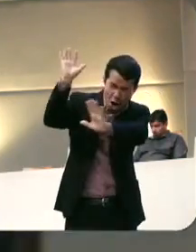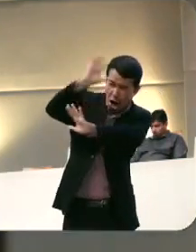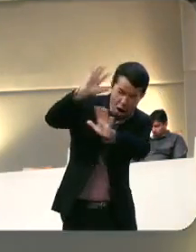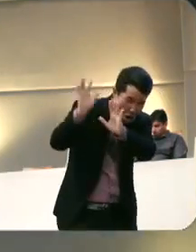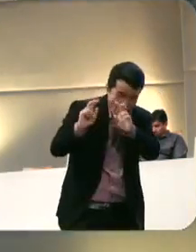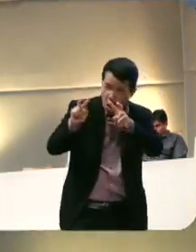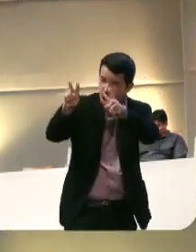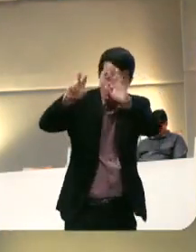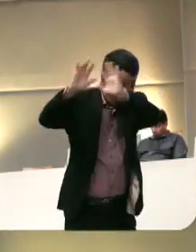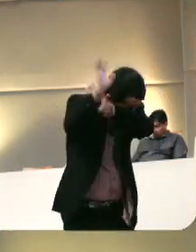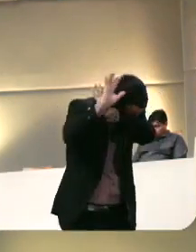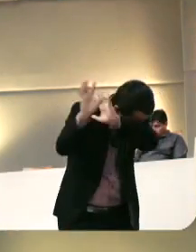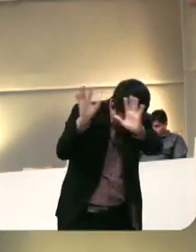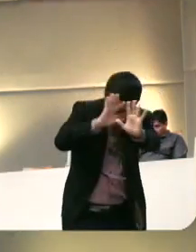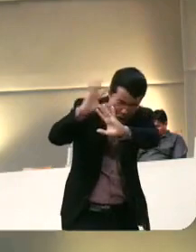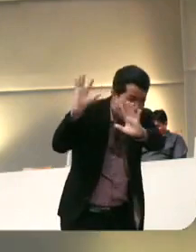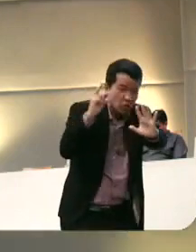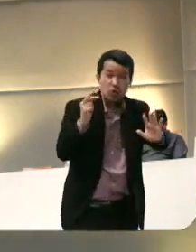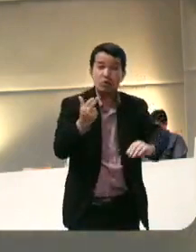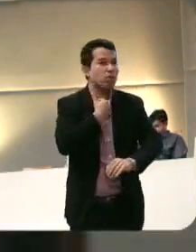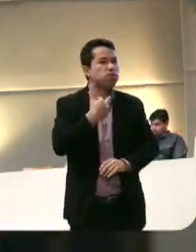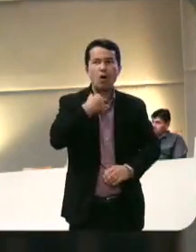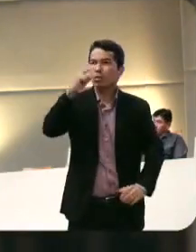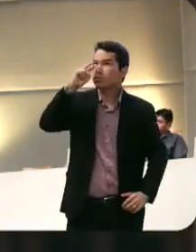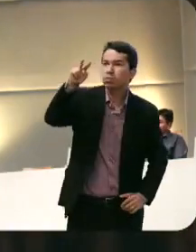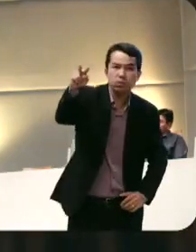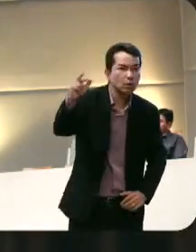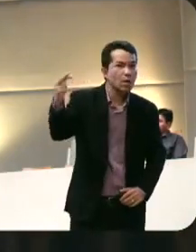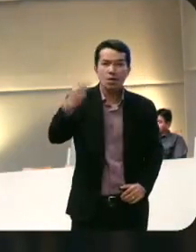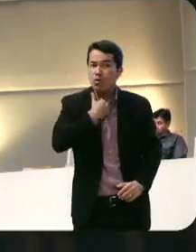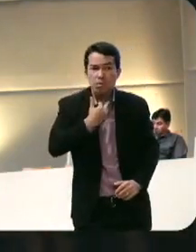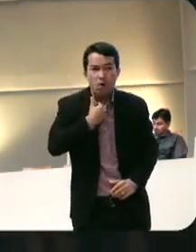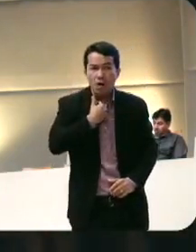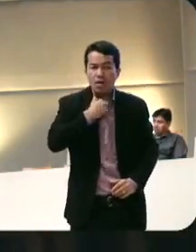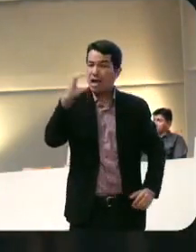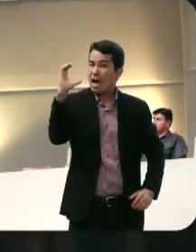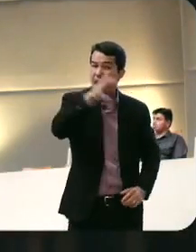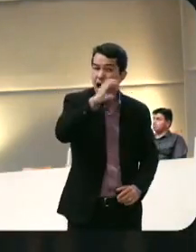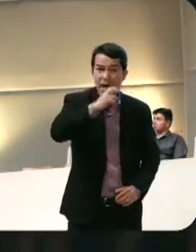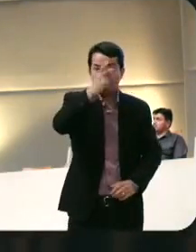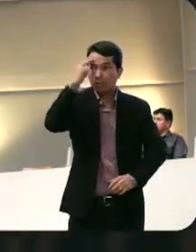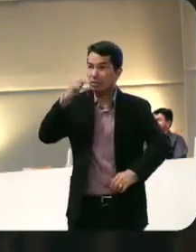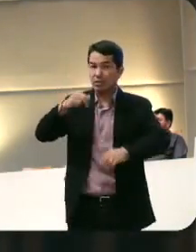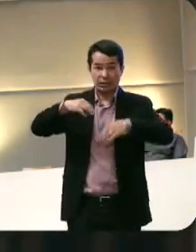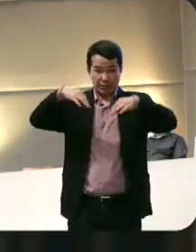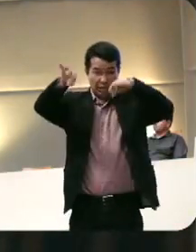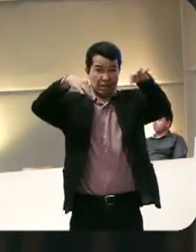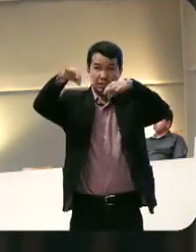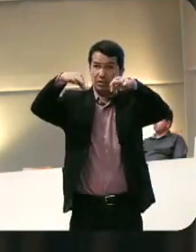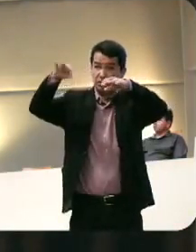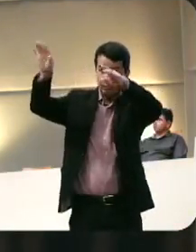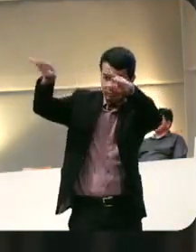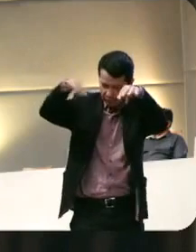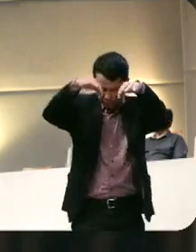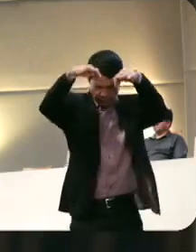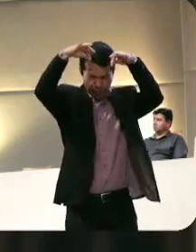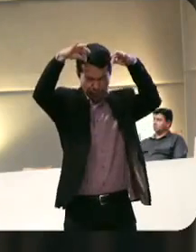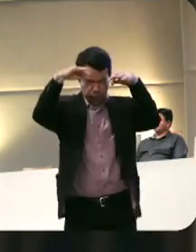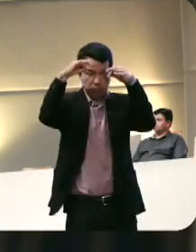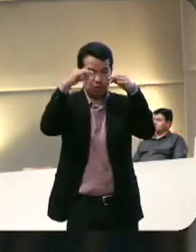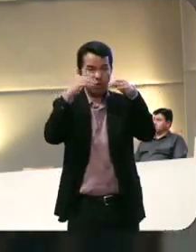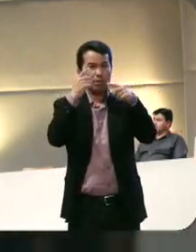podiam fitar-lhe os olhos. Tiveram que colocar um manto na sua face. Porque aquele homem tinha entrado na